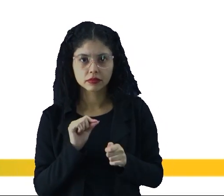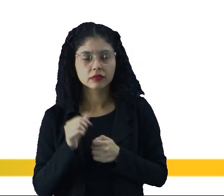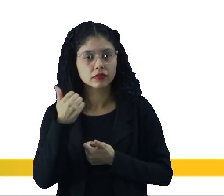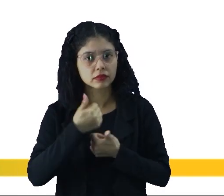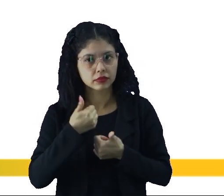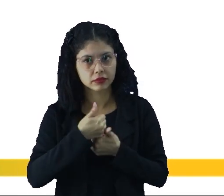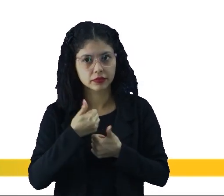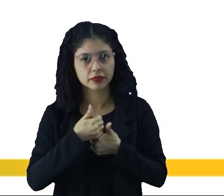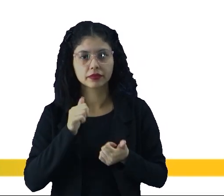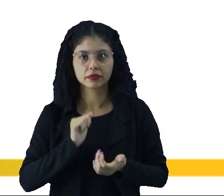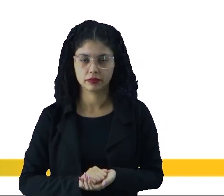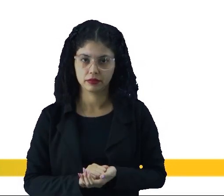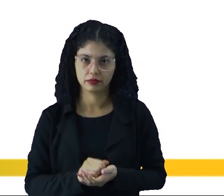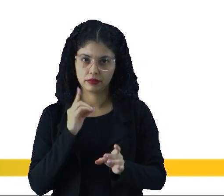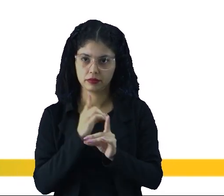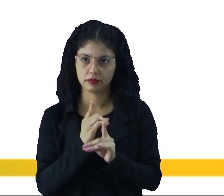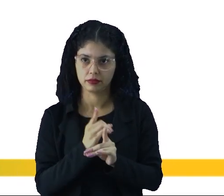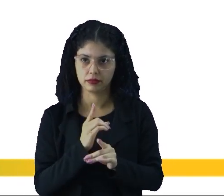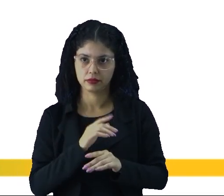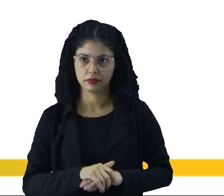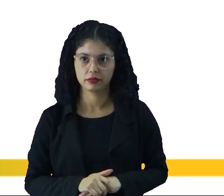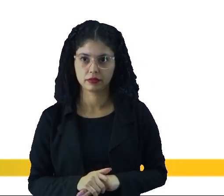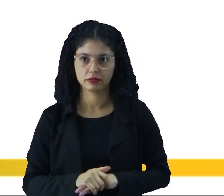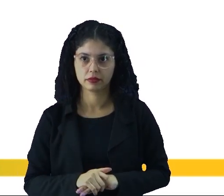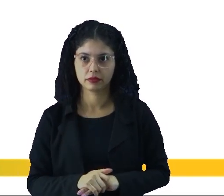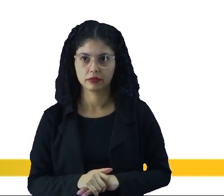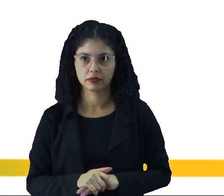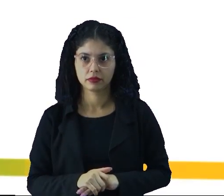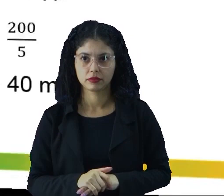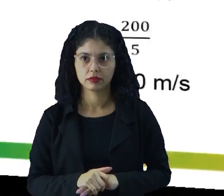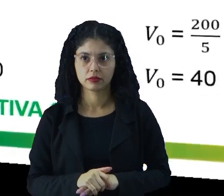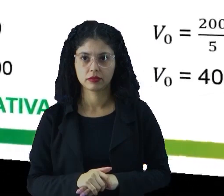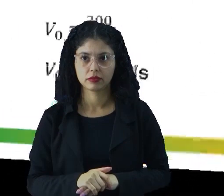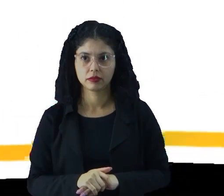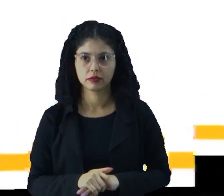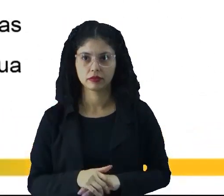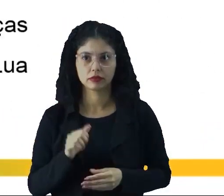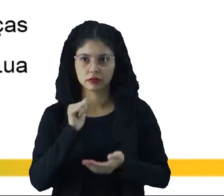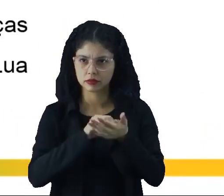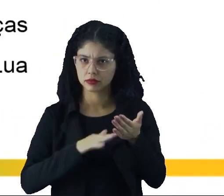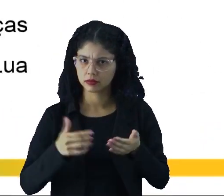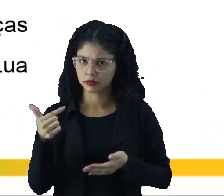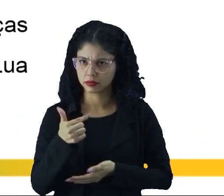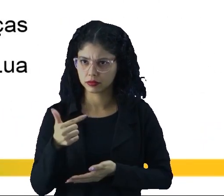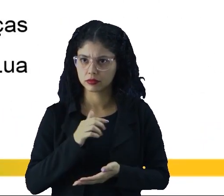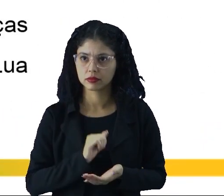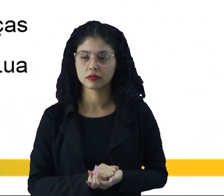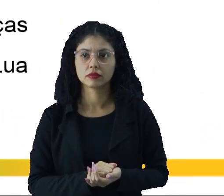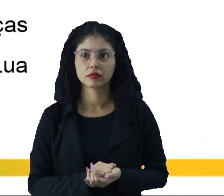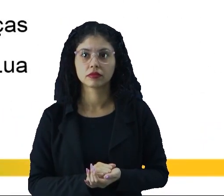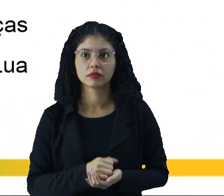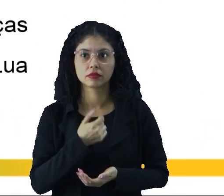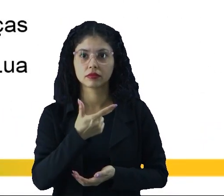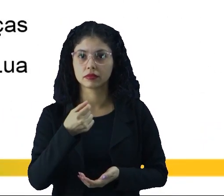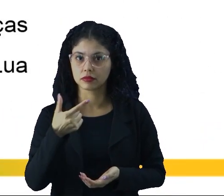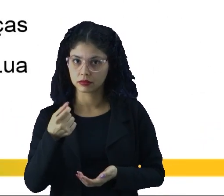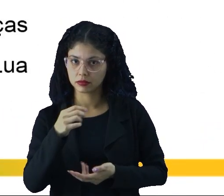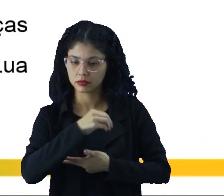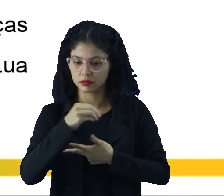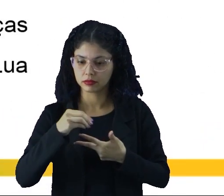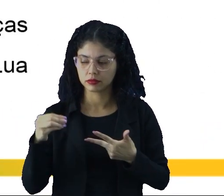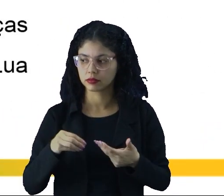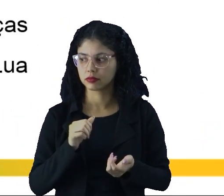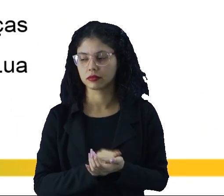a substituição, nós encontramos a resposta. Vamos para a nossa segunda questão, então. O Enem de